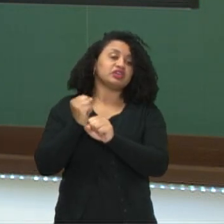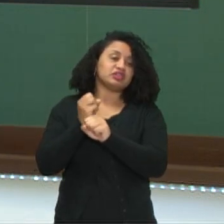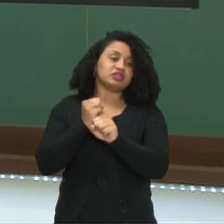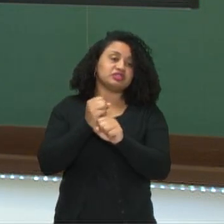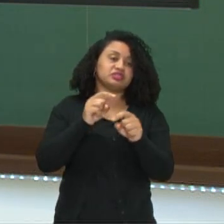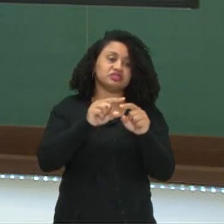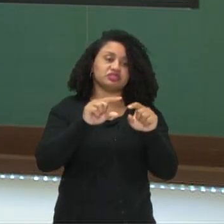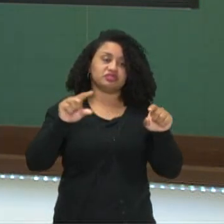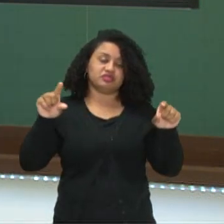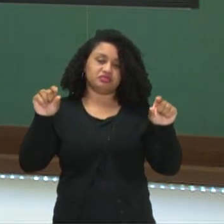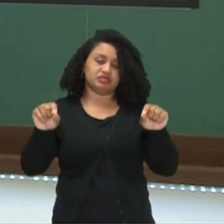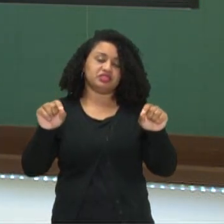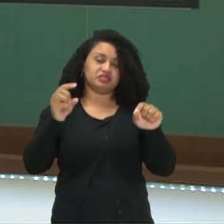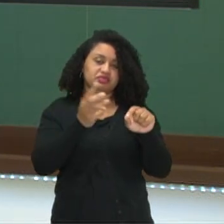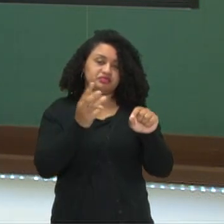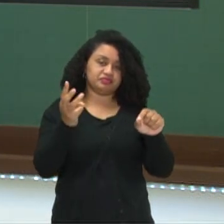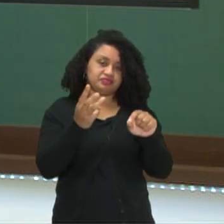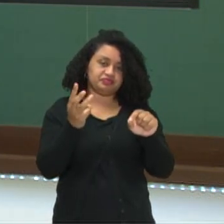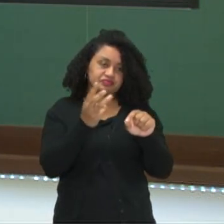nos três